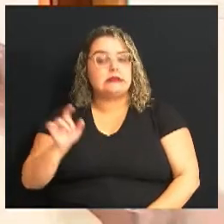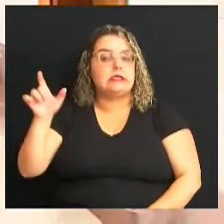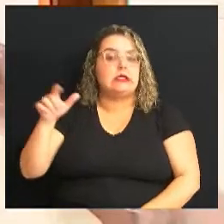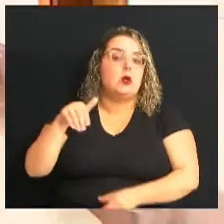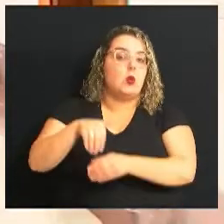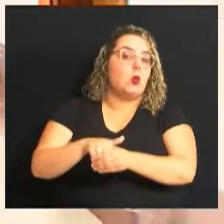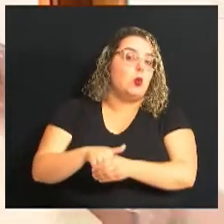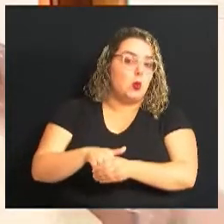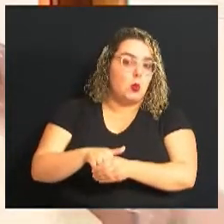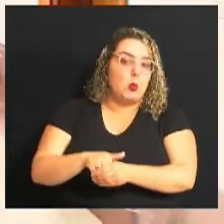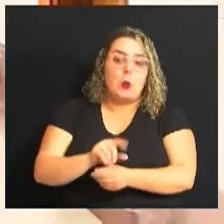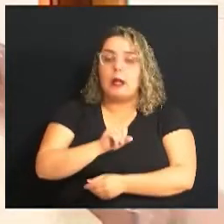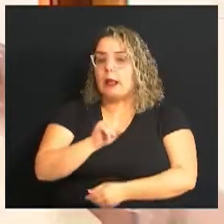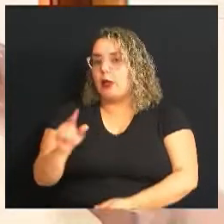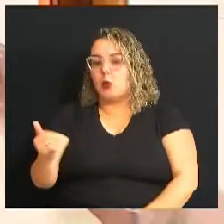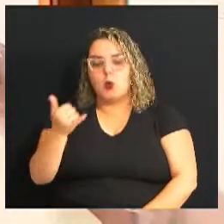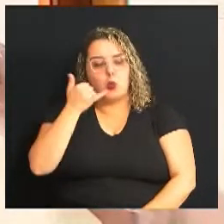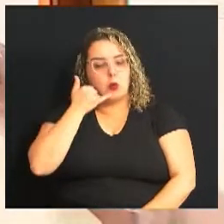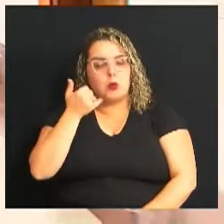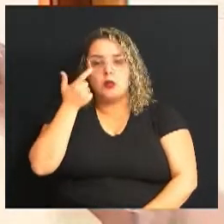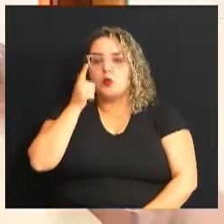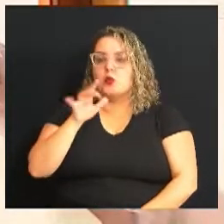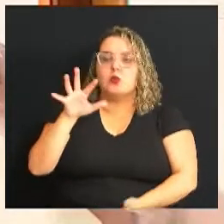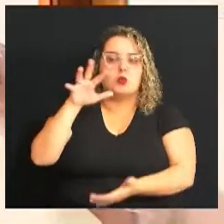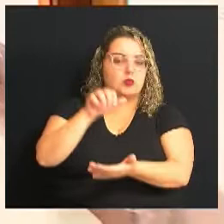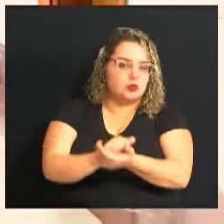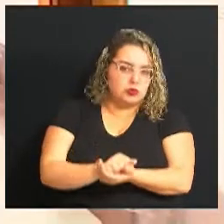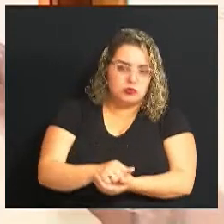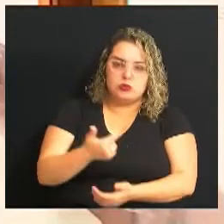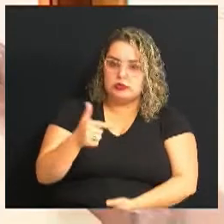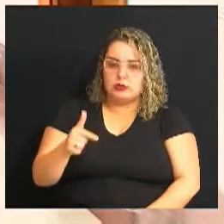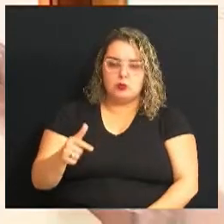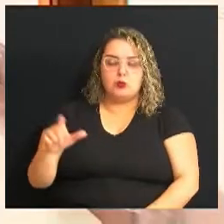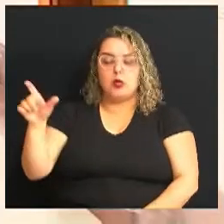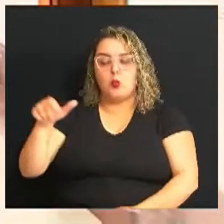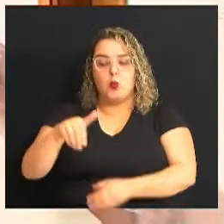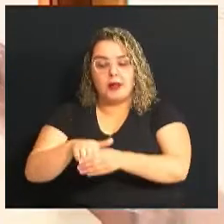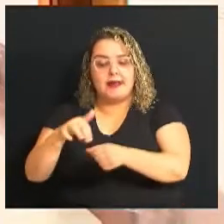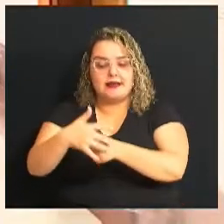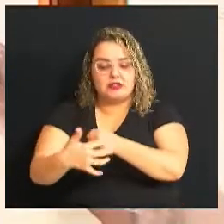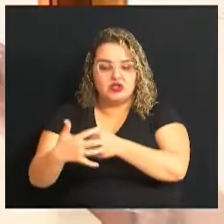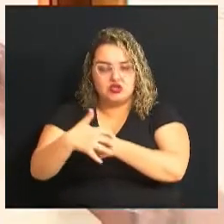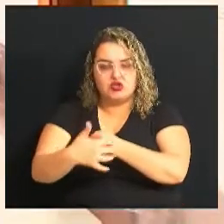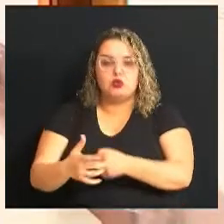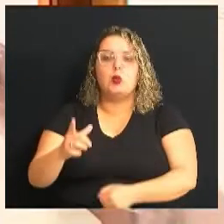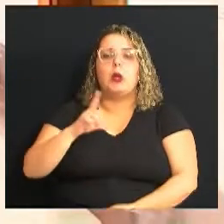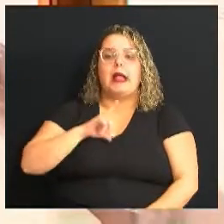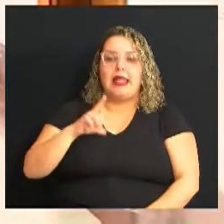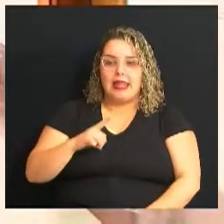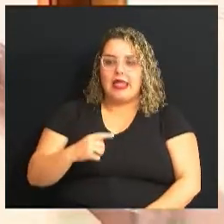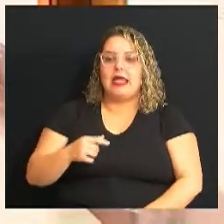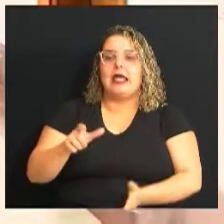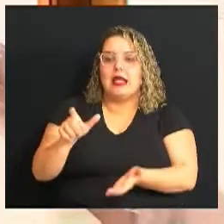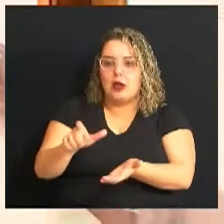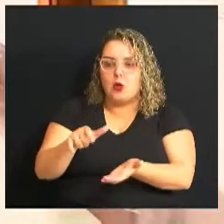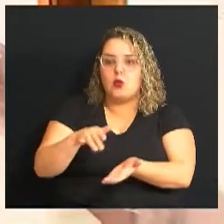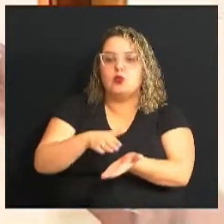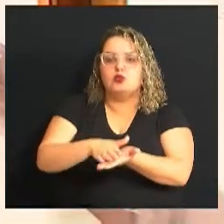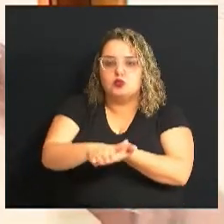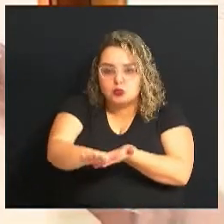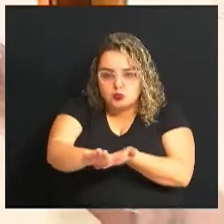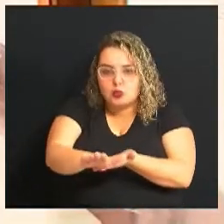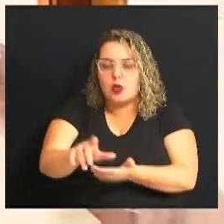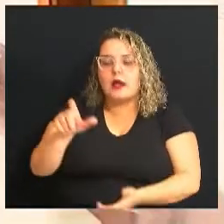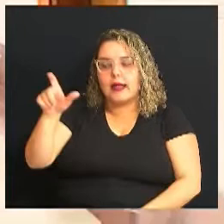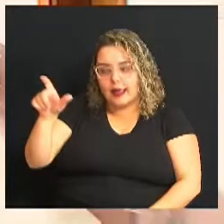com o celular ou não conseguir baixar, não ter o e-título, ele tem a opção de levar o título de eleitor impresso? Sim, ele tem